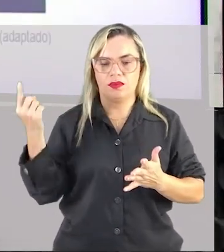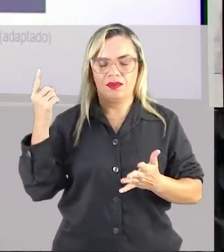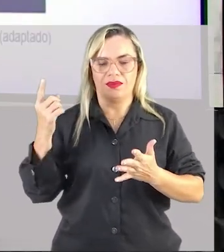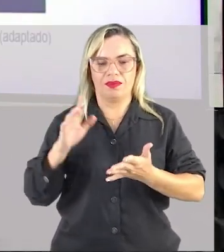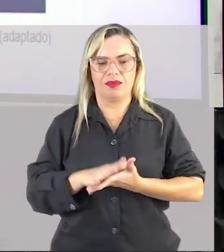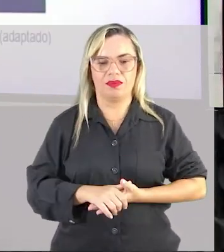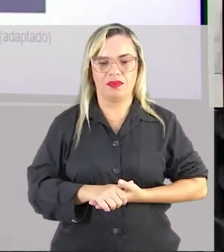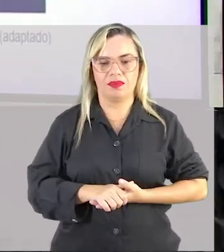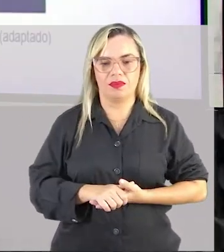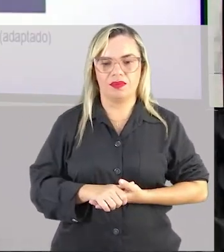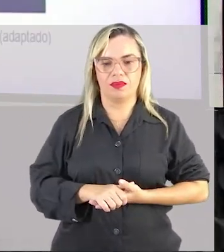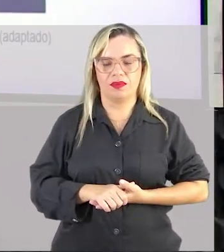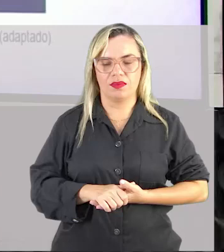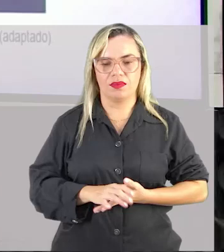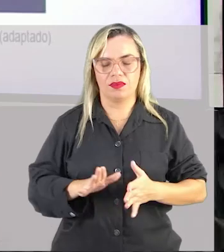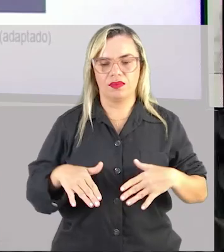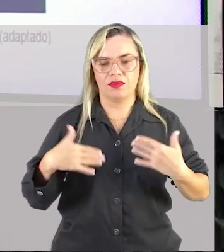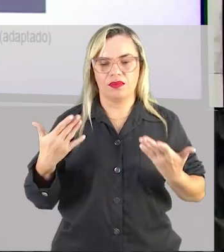opa...